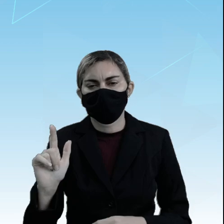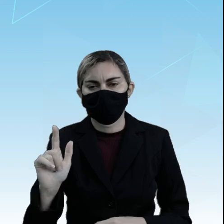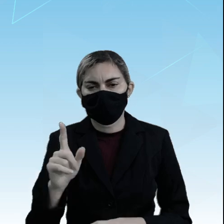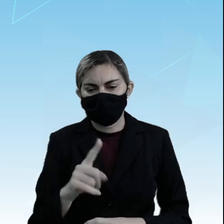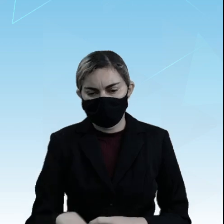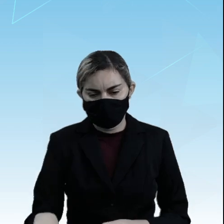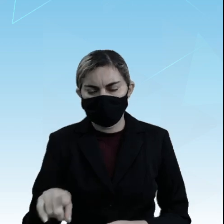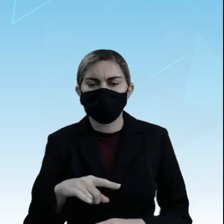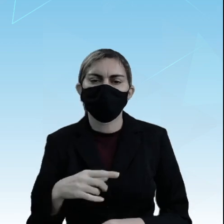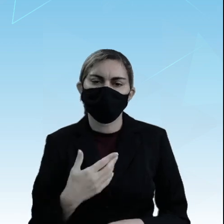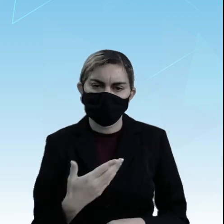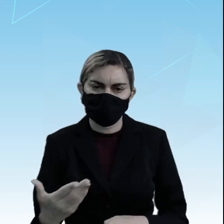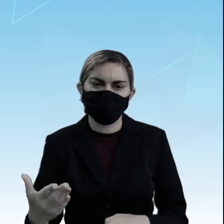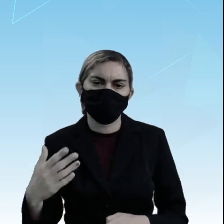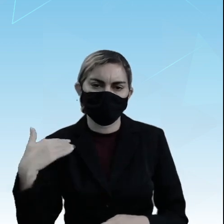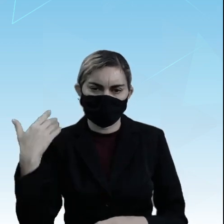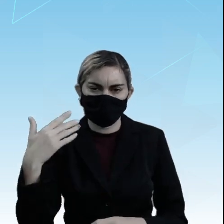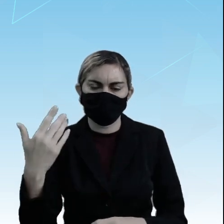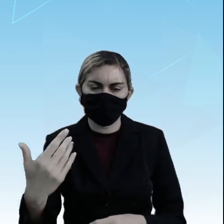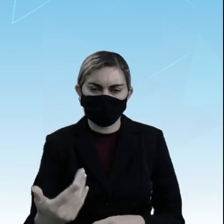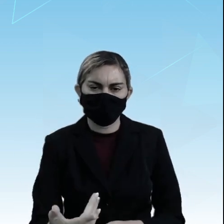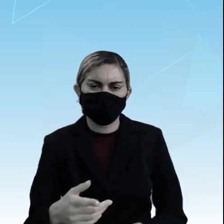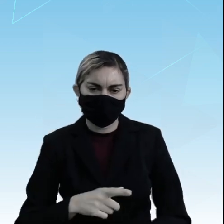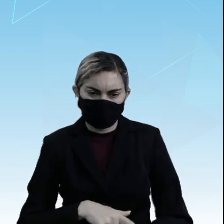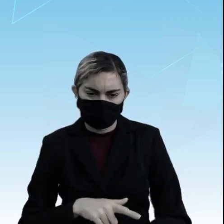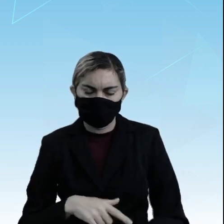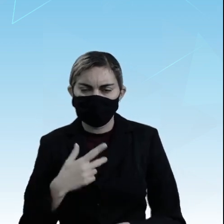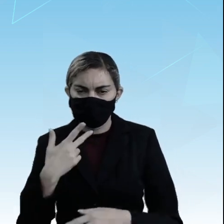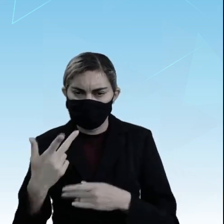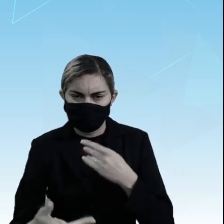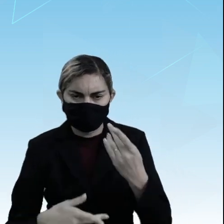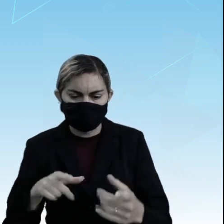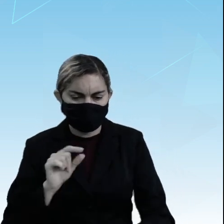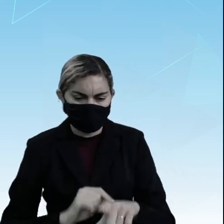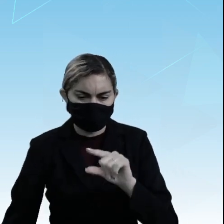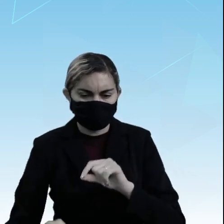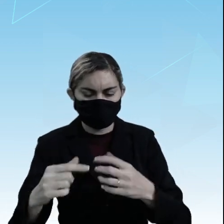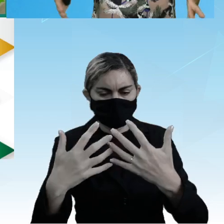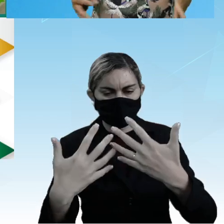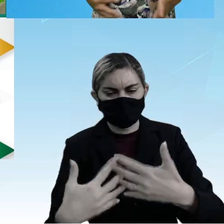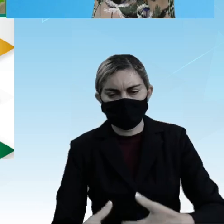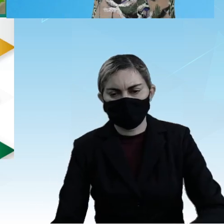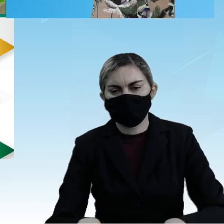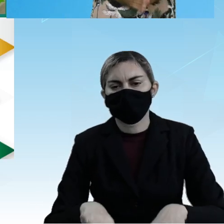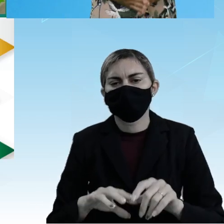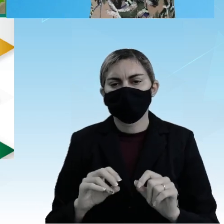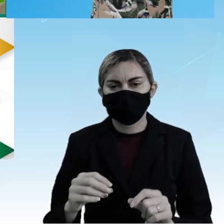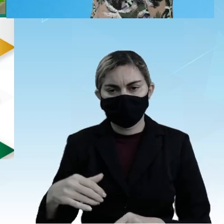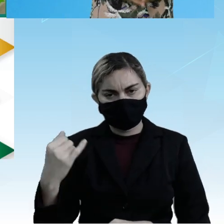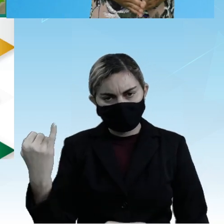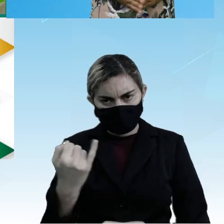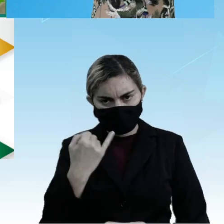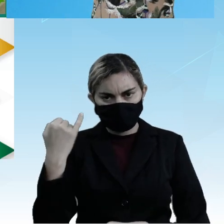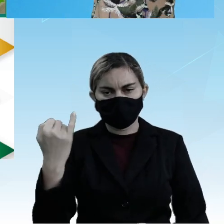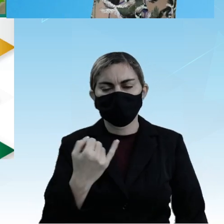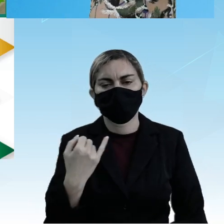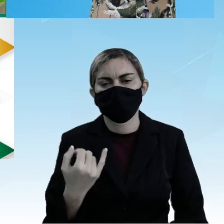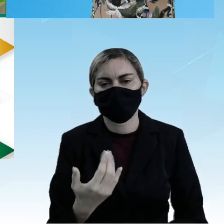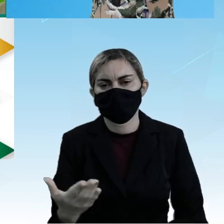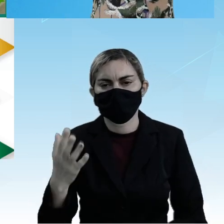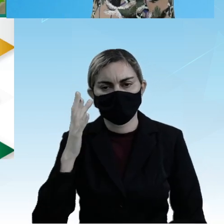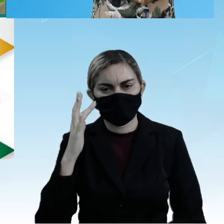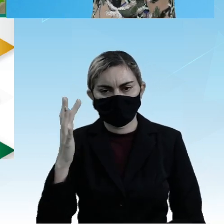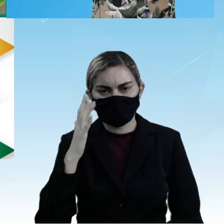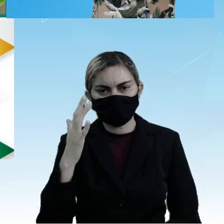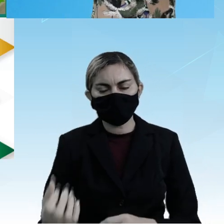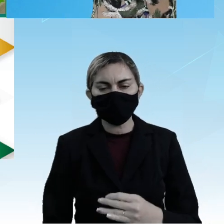aí, no caso, com o passar do tempo. Quando se fala da seleção natural, ele é um ponto muito importante na teoria